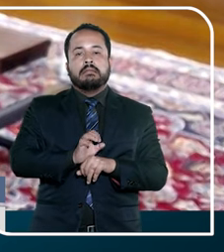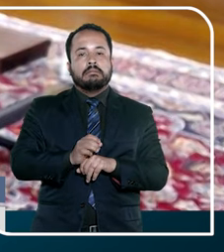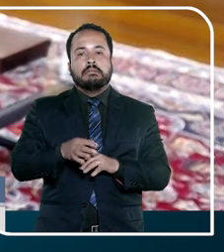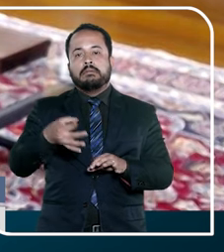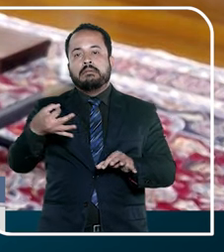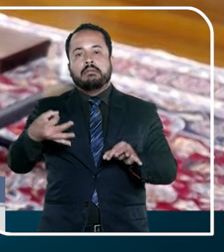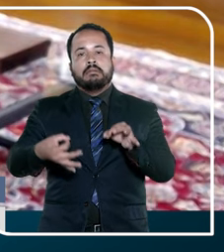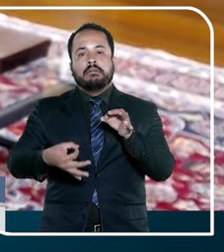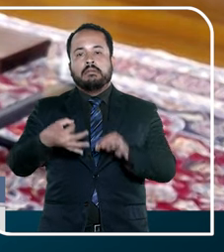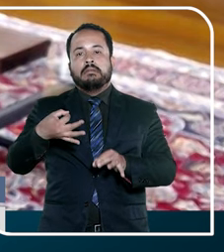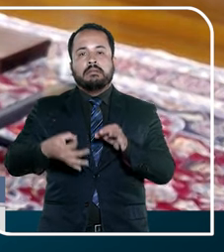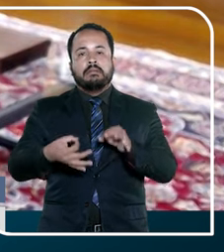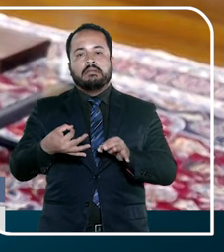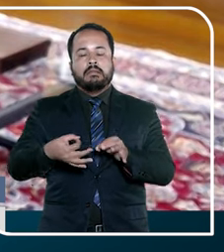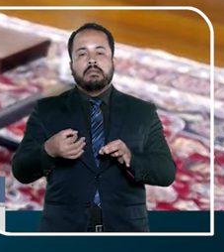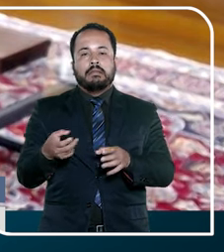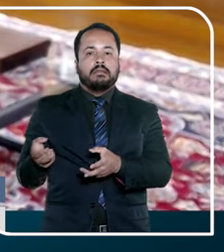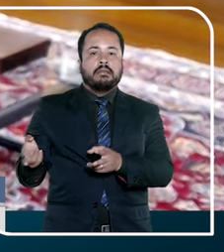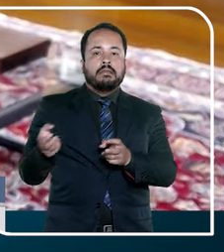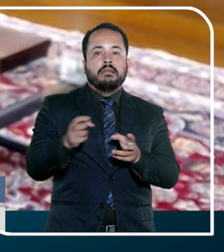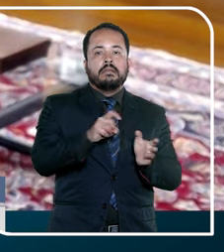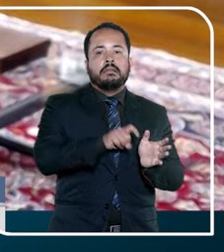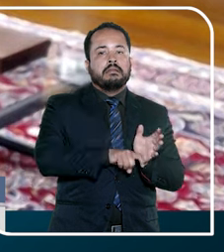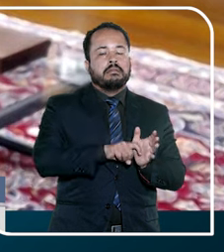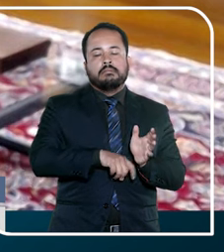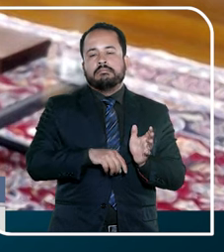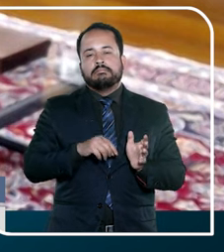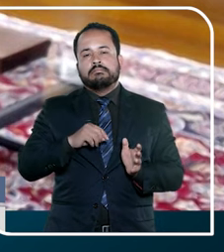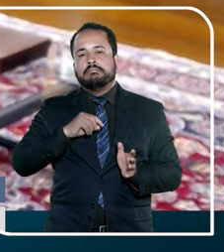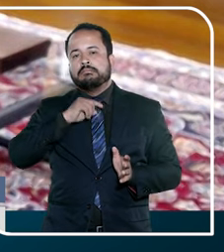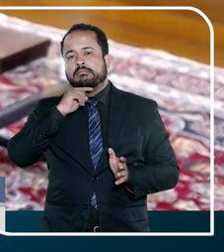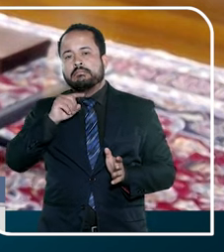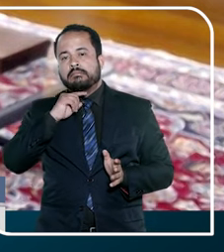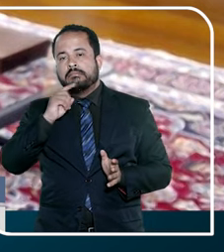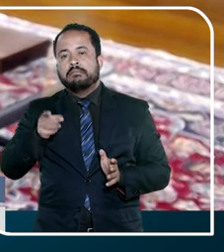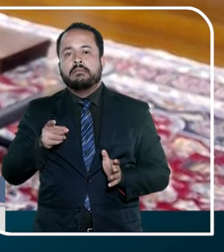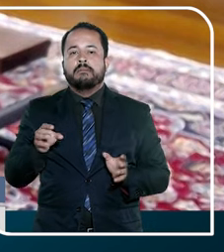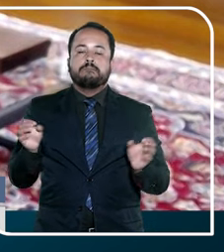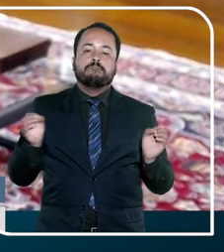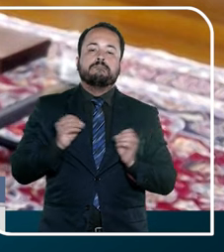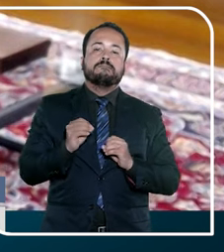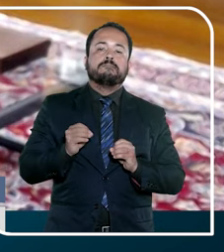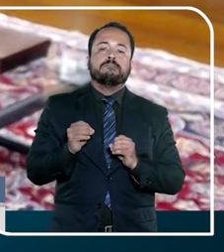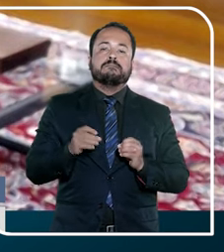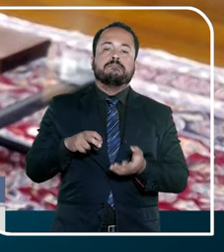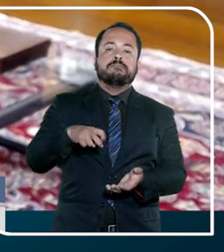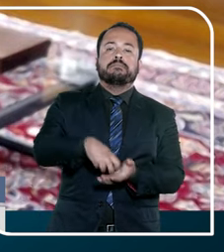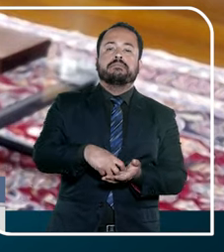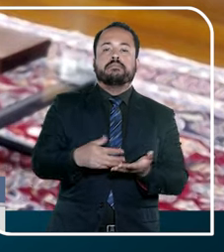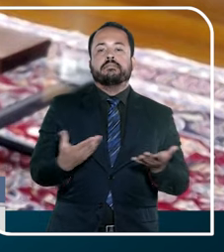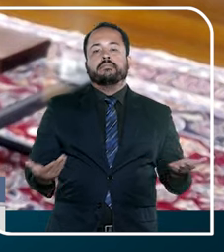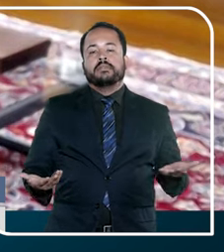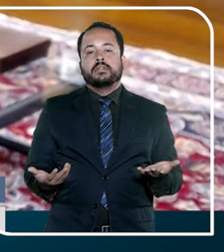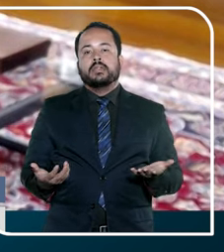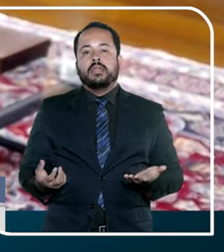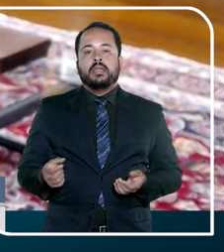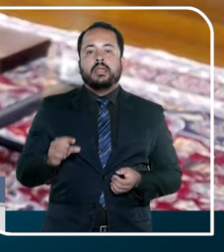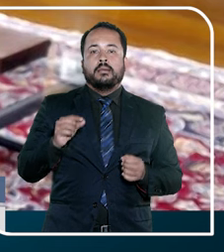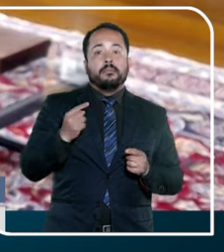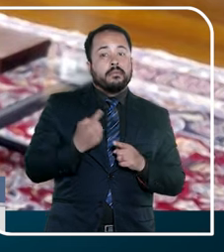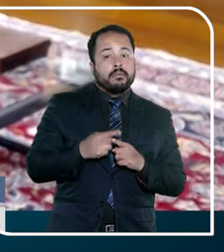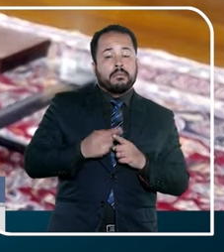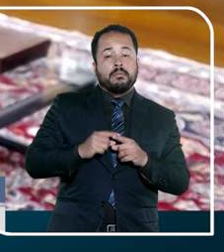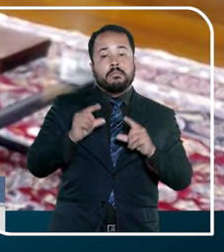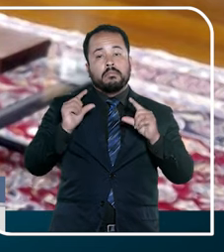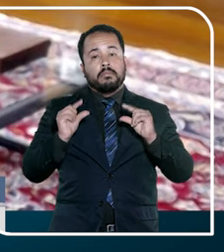tributários quando o valor da da dívida fiscal é eh de pouca expressividade não é